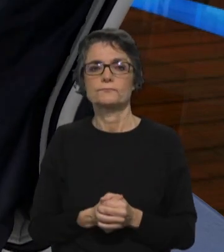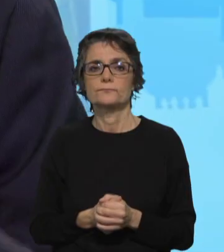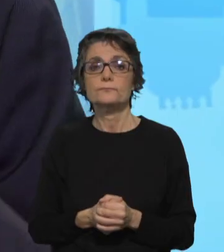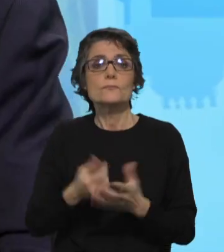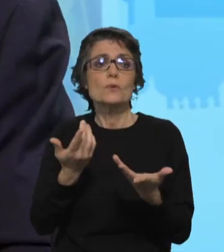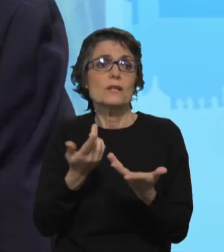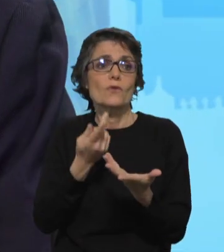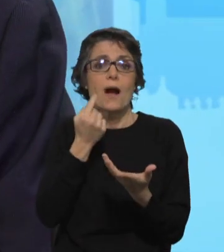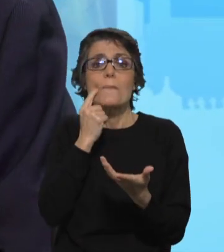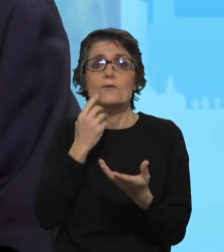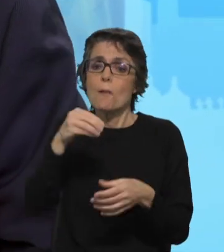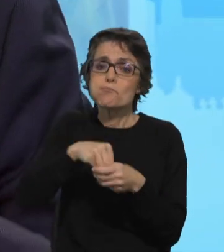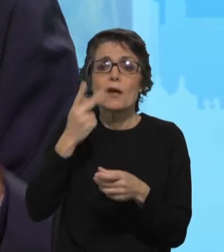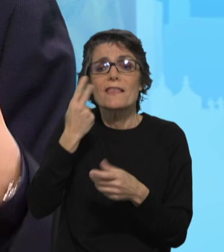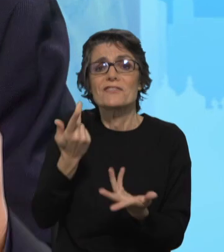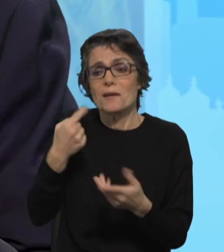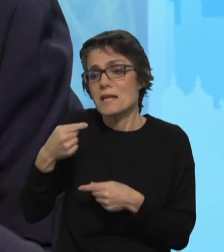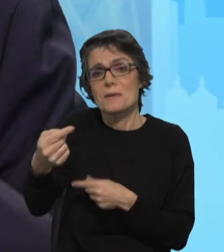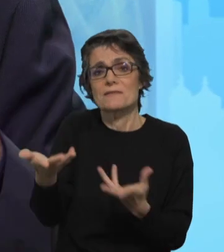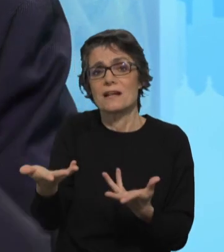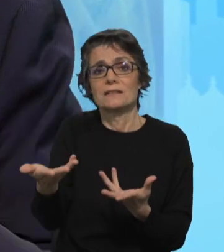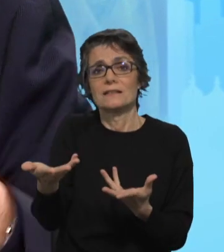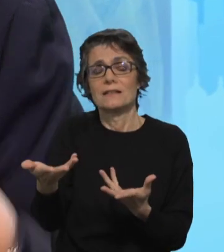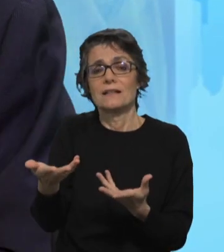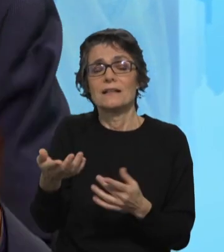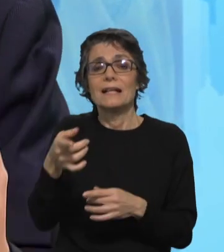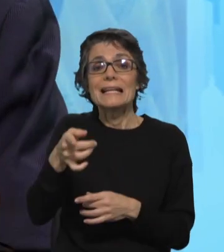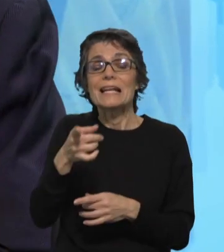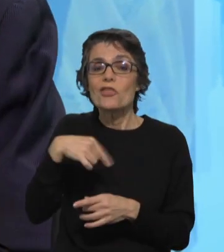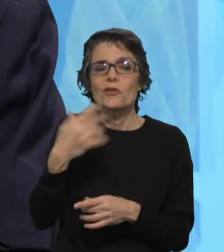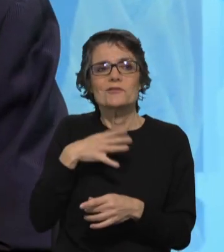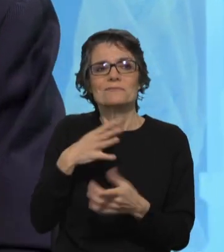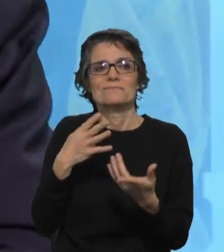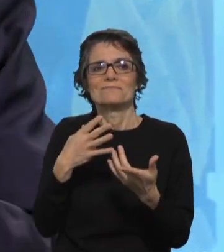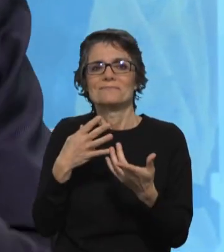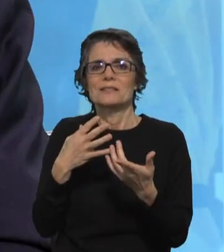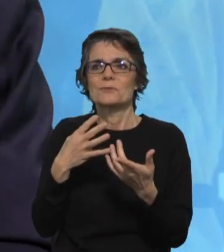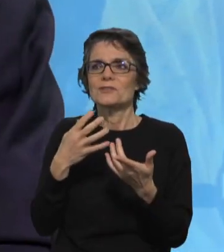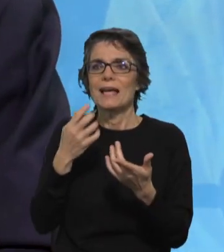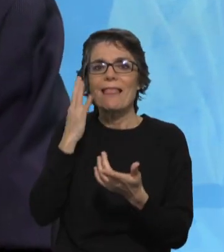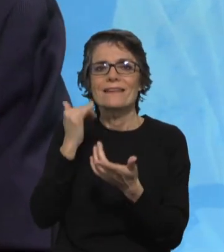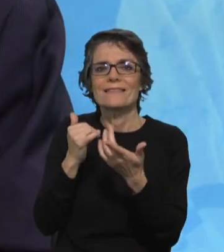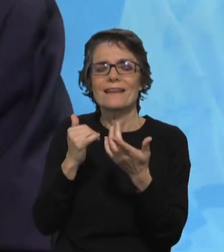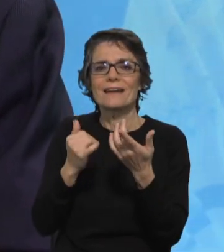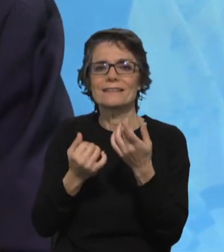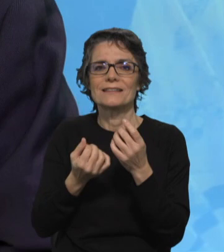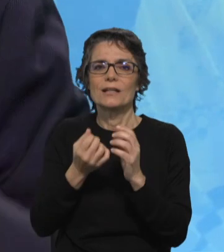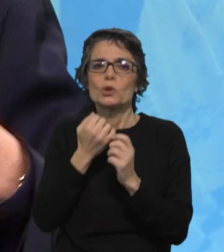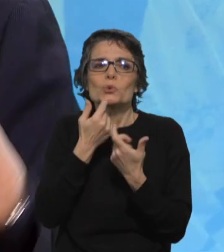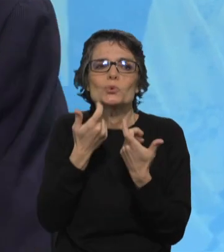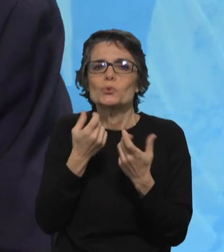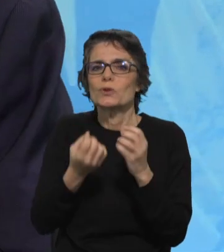vida e também, de alguma maneira, recolher os sinais, as flores da Páscoa, se posso dizer assim, porque é uma imagem primaveril